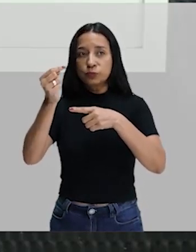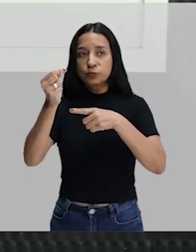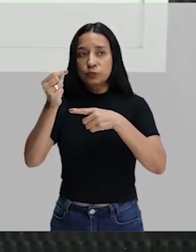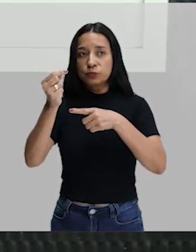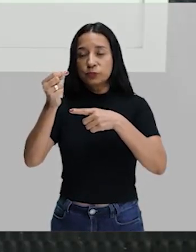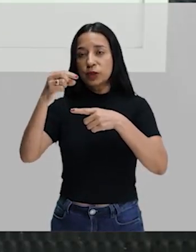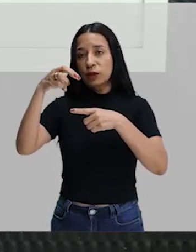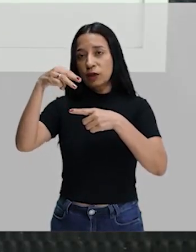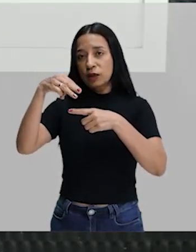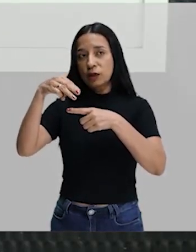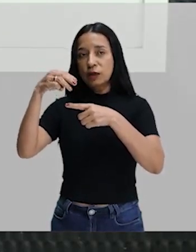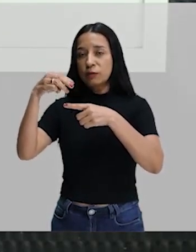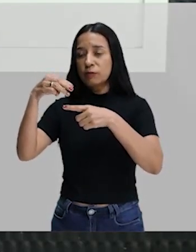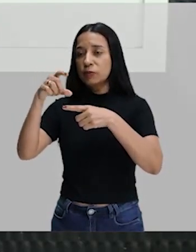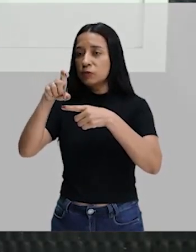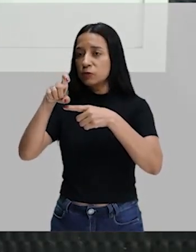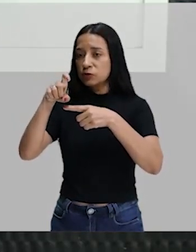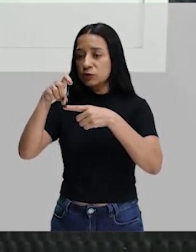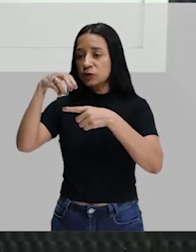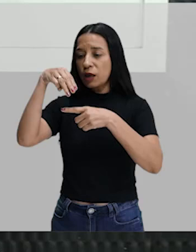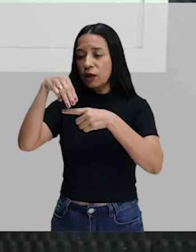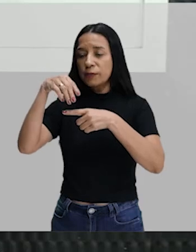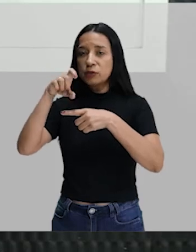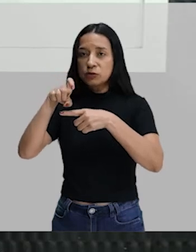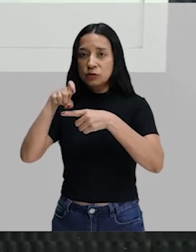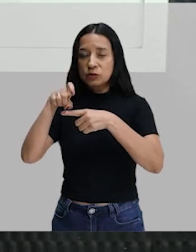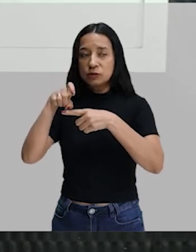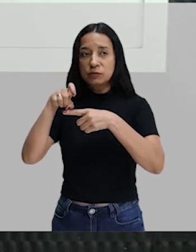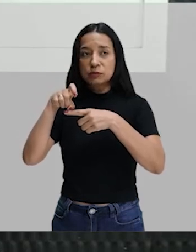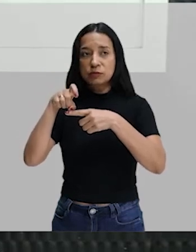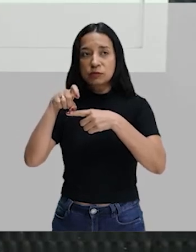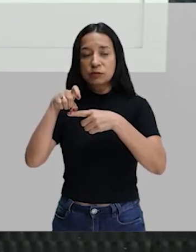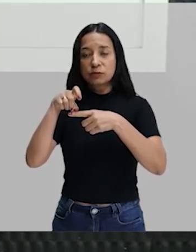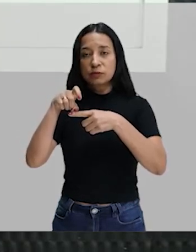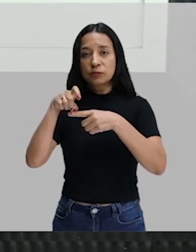né? O m por x dá mx,